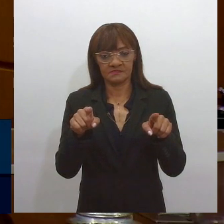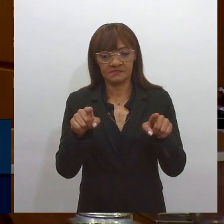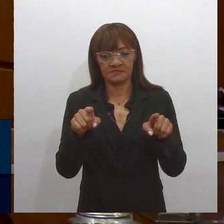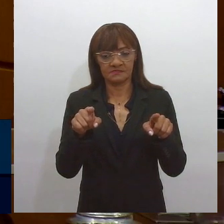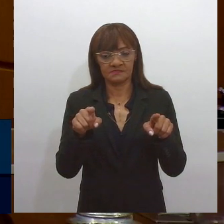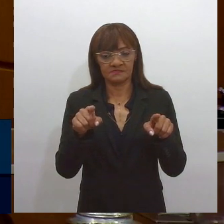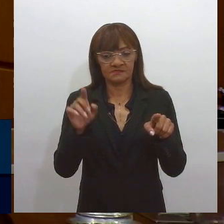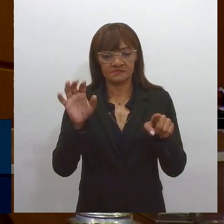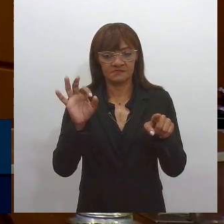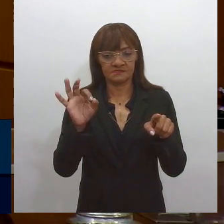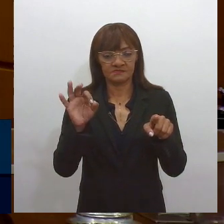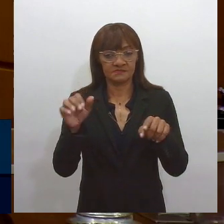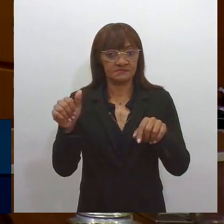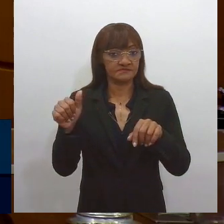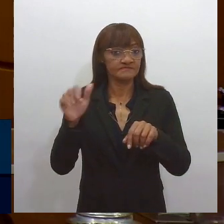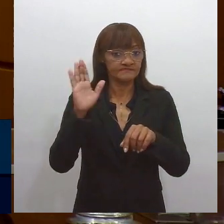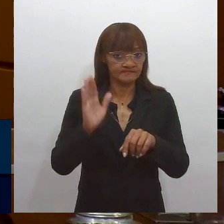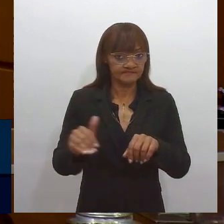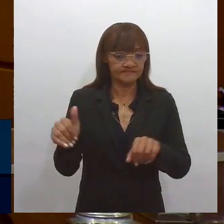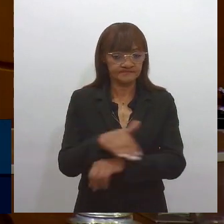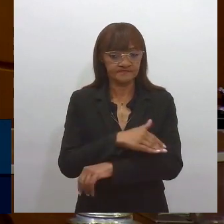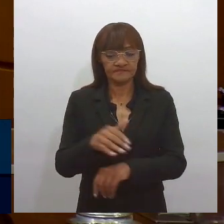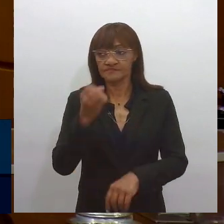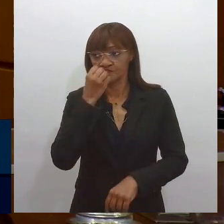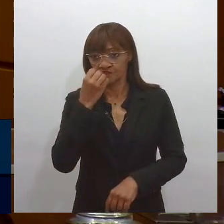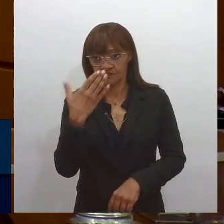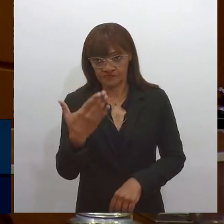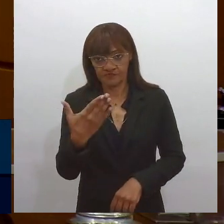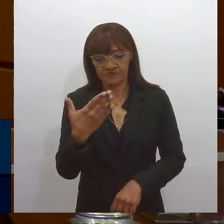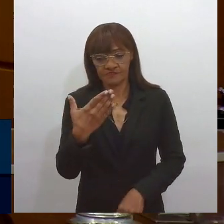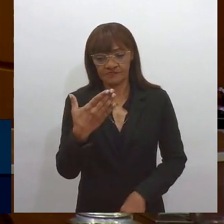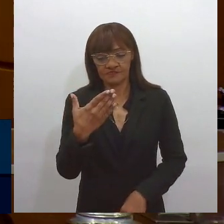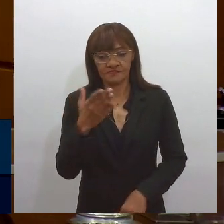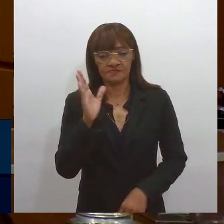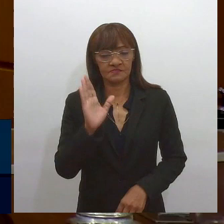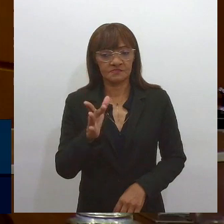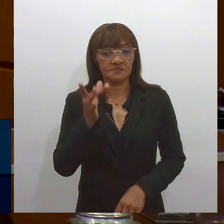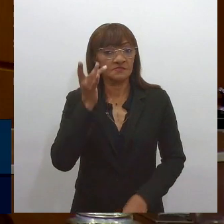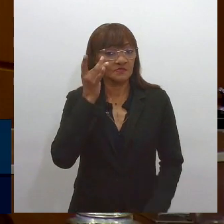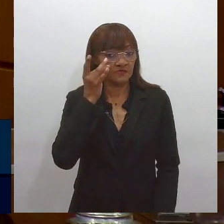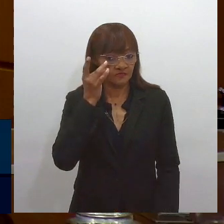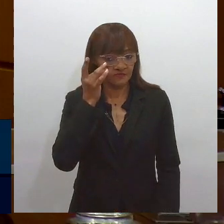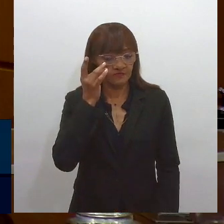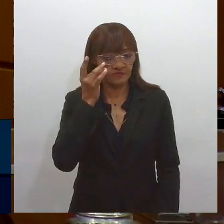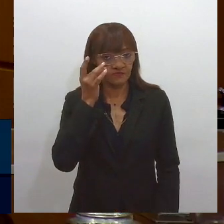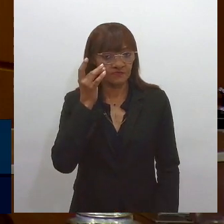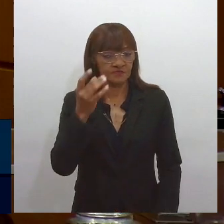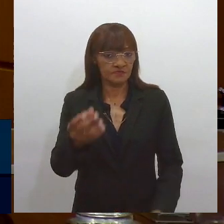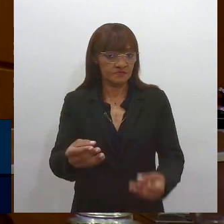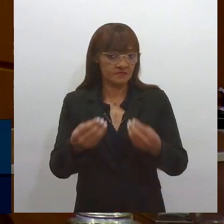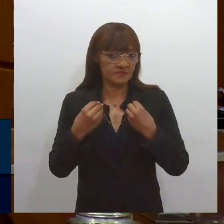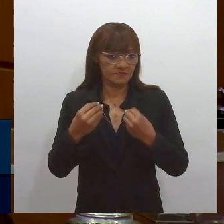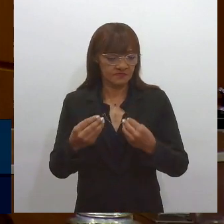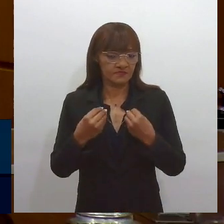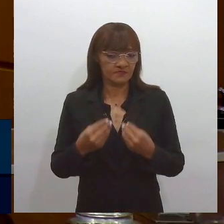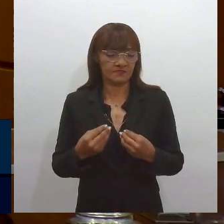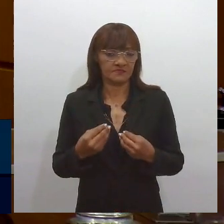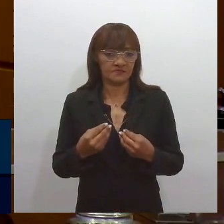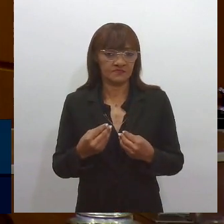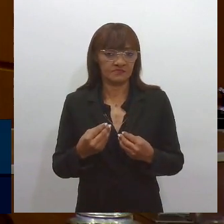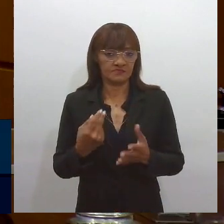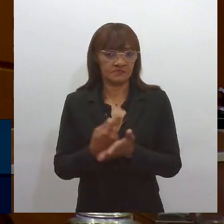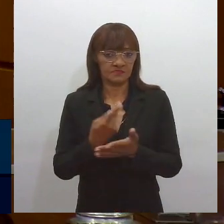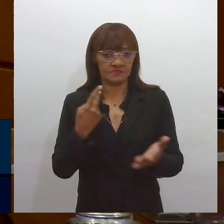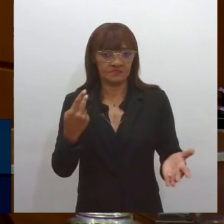manutenção boa veja como nós chegamos no ano de 2021 a gente não tinha quase